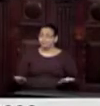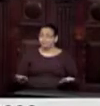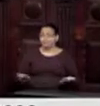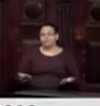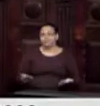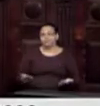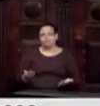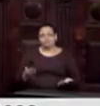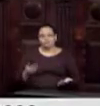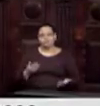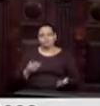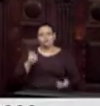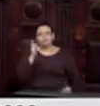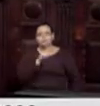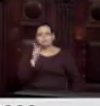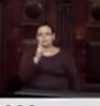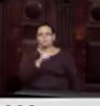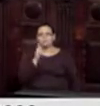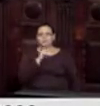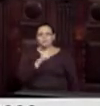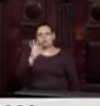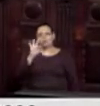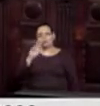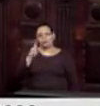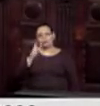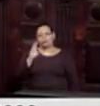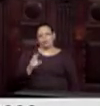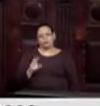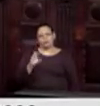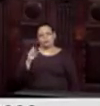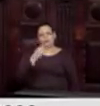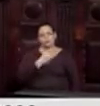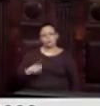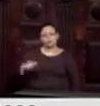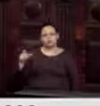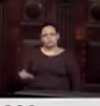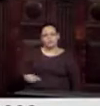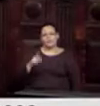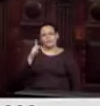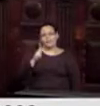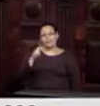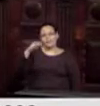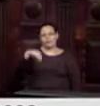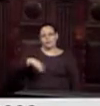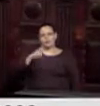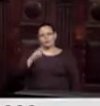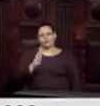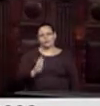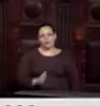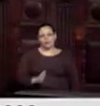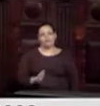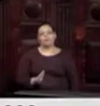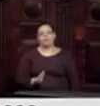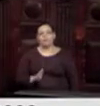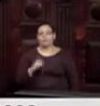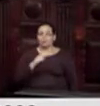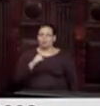Aliás, foi recuperada a era FHC, PMDB e PSDB, só que o PMDB tem a